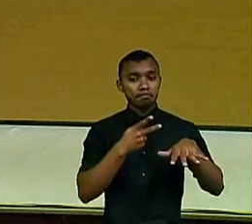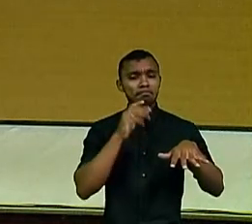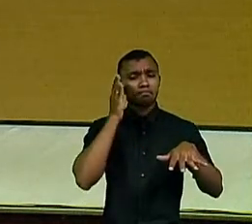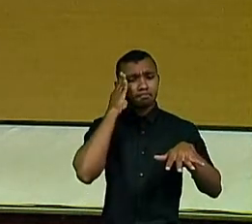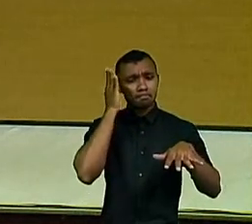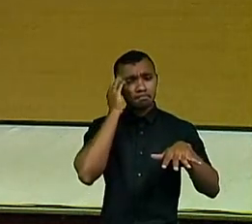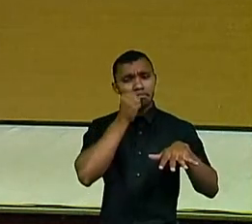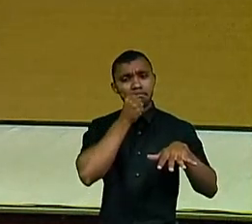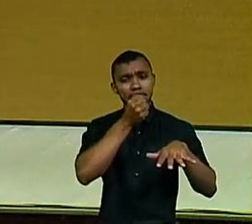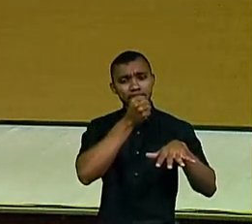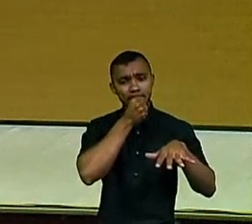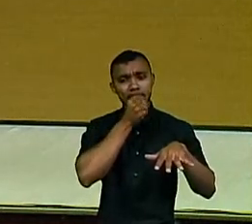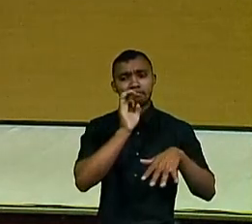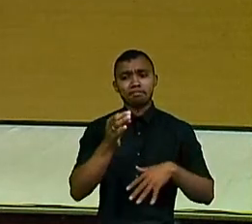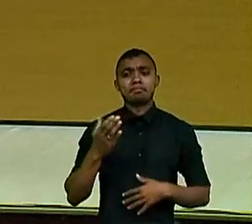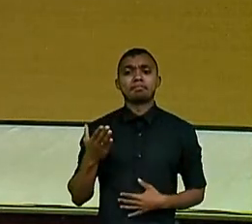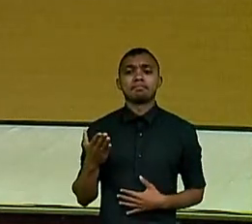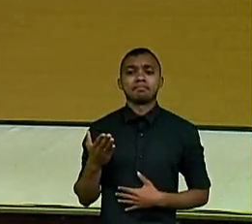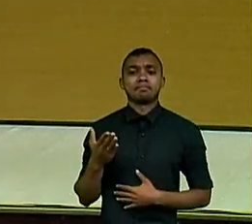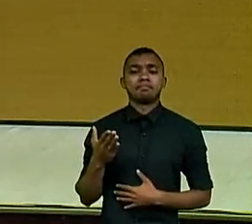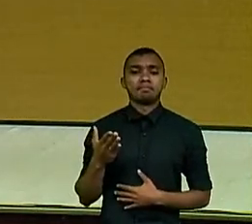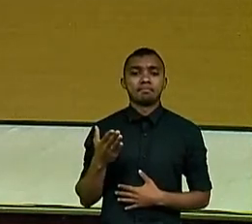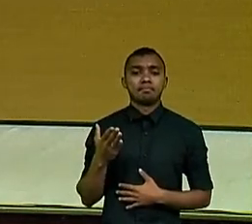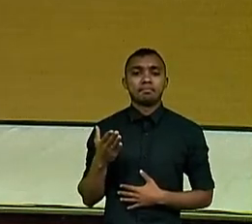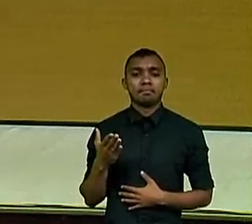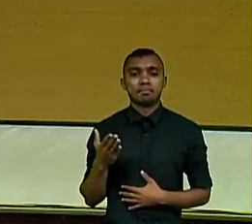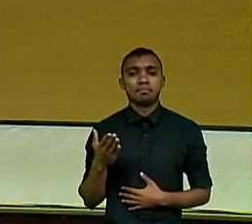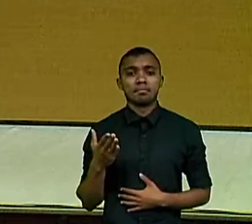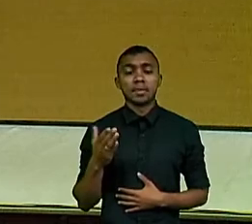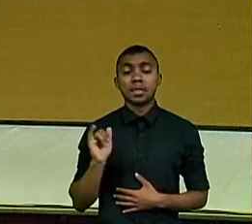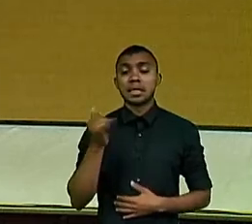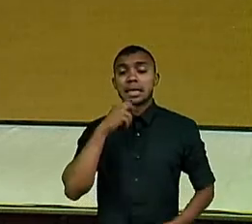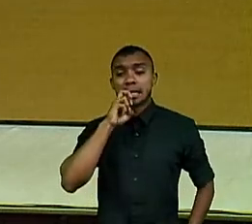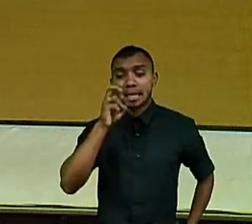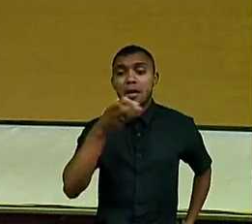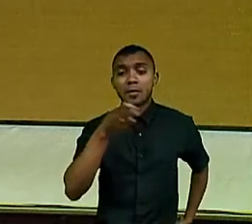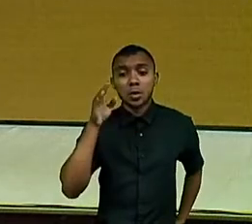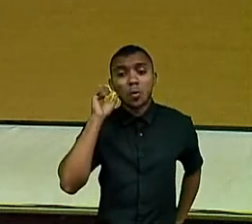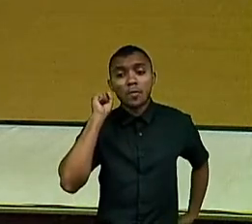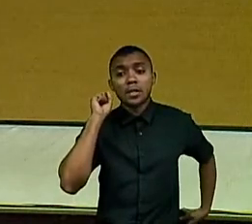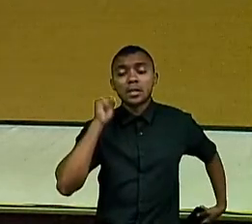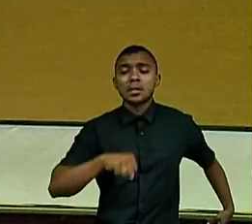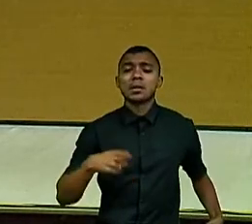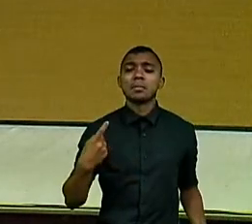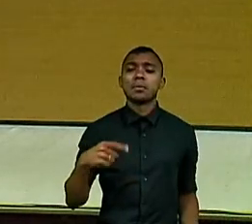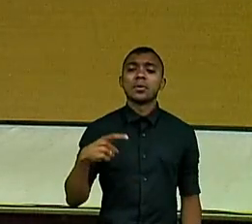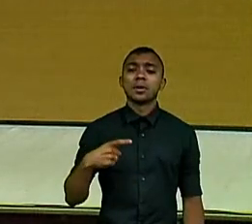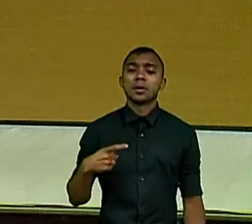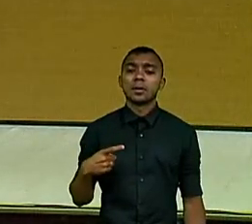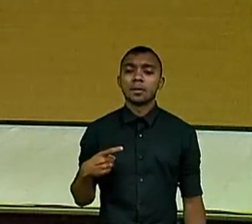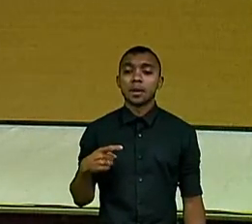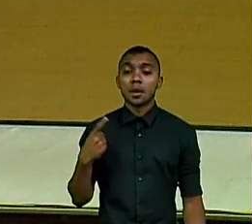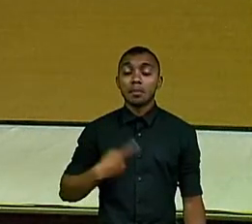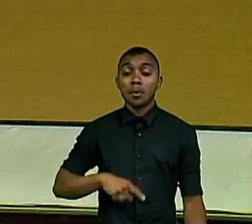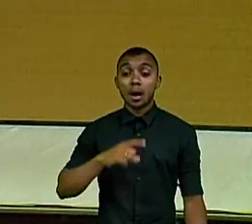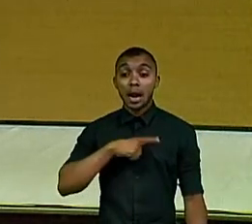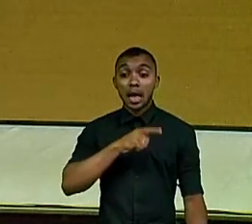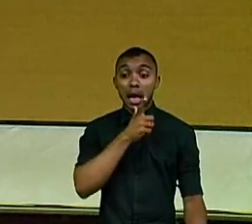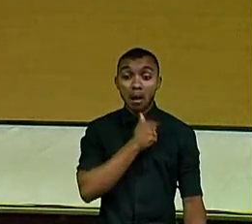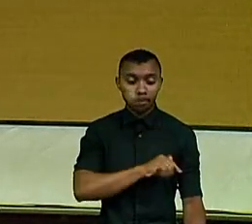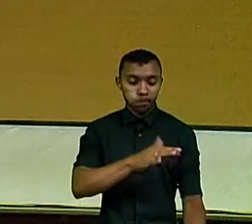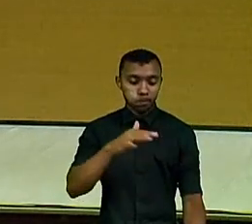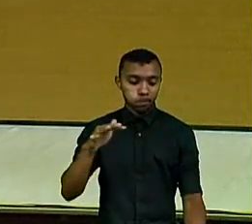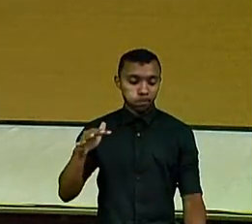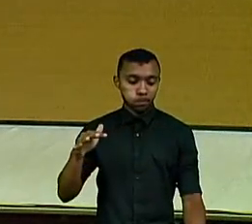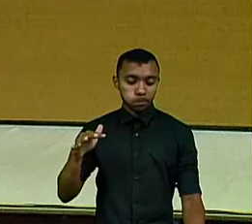microfone né Professor Claro sem mais mesmo seu gritar vocês vão me ouvir porque porque a onda sonora ela vai